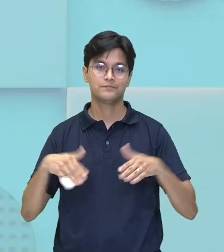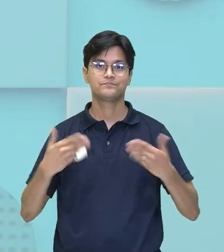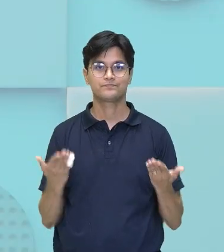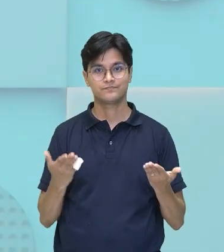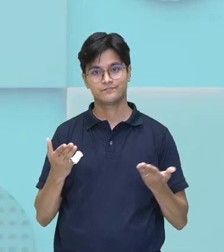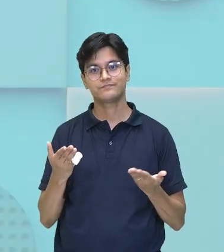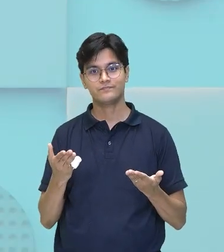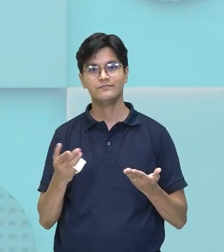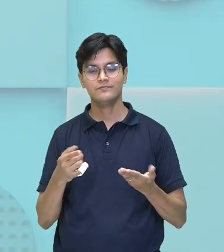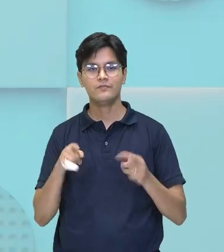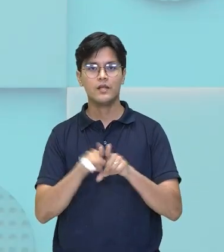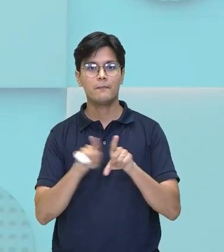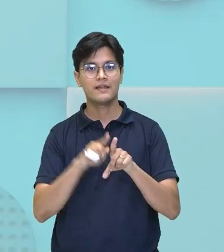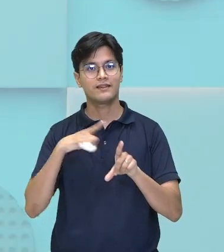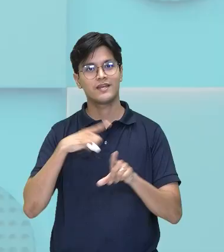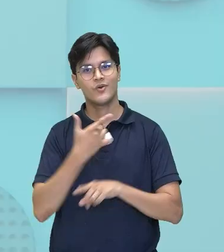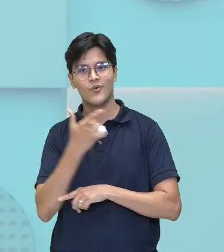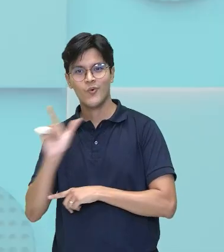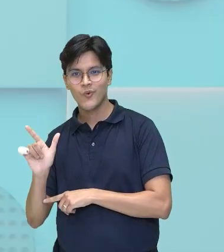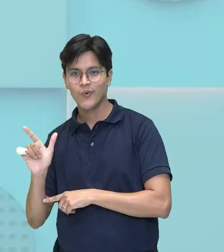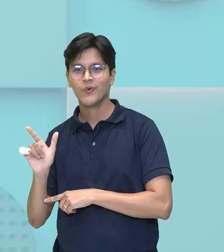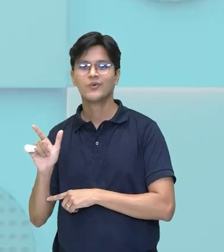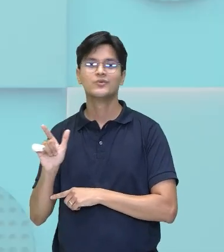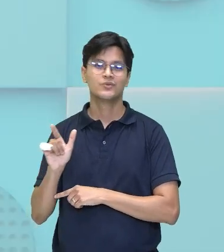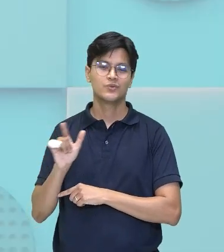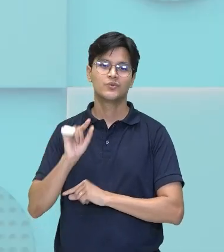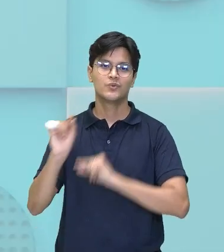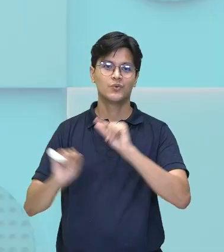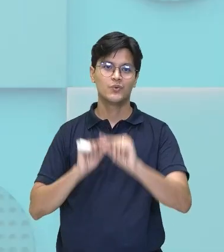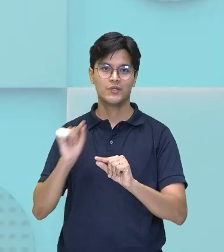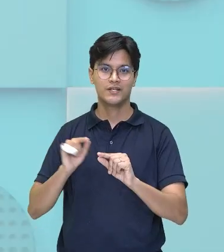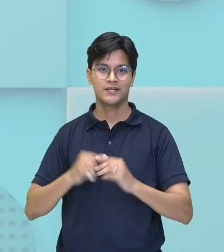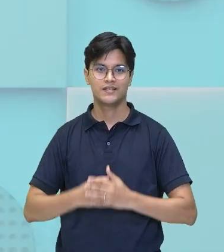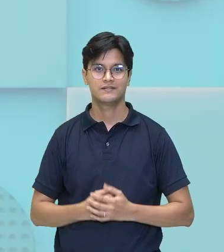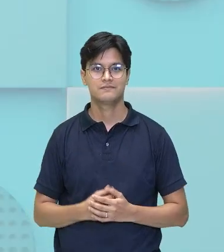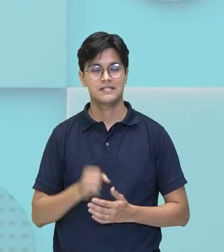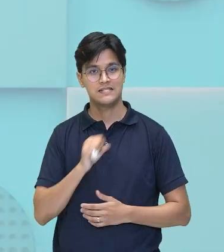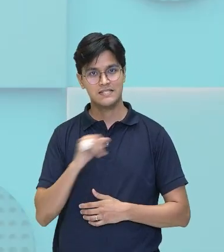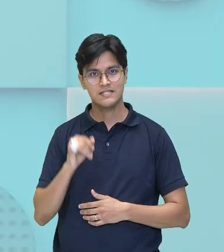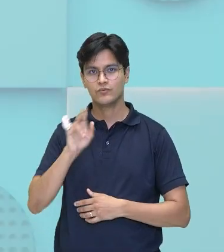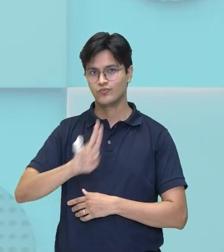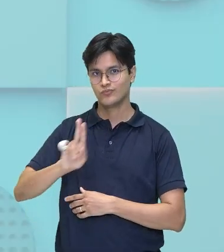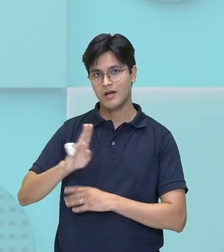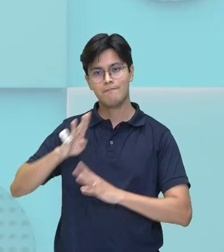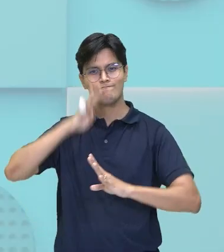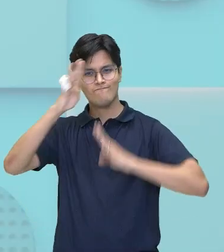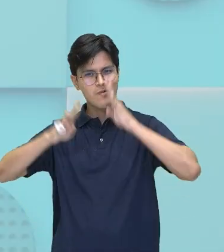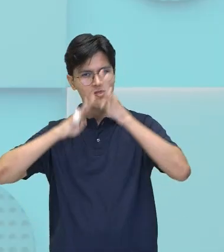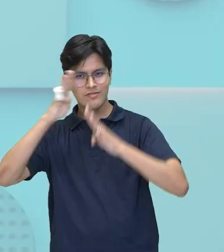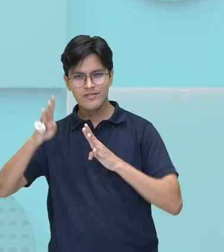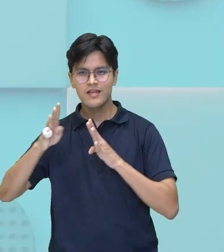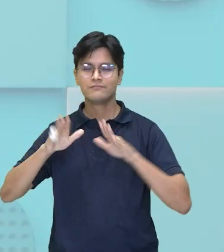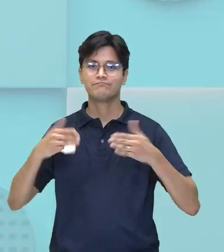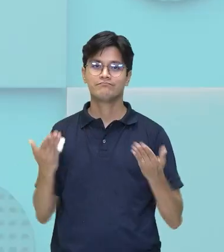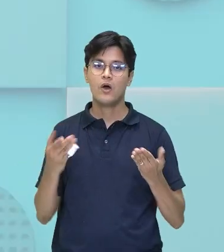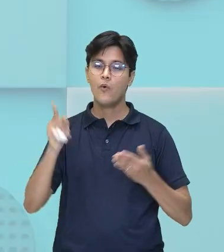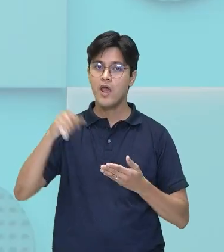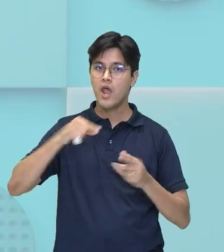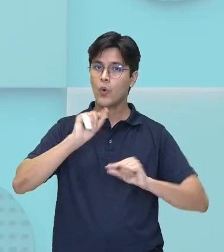o excesso, né? O excesso de estrangeirismo acaba virando um vício, então é um desvio da